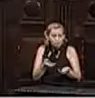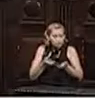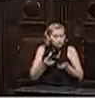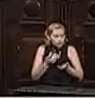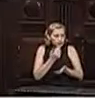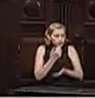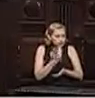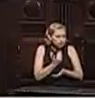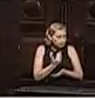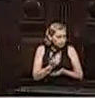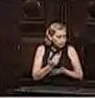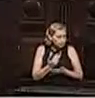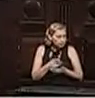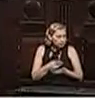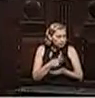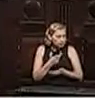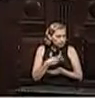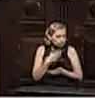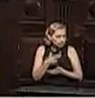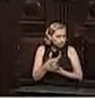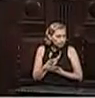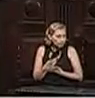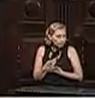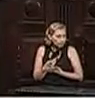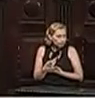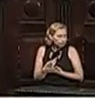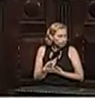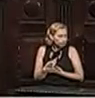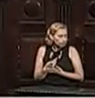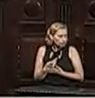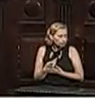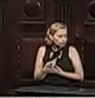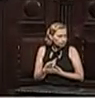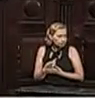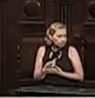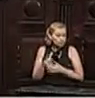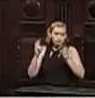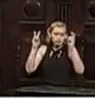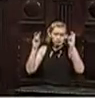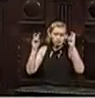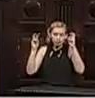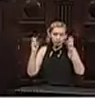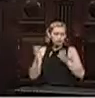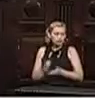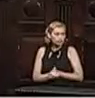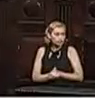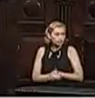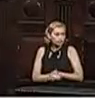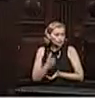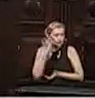ter juntado esses 3 temas, mas como o senhor não me deu 30 minutos, eu falei em 11,25.